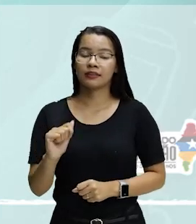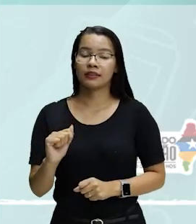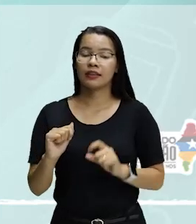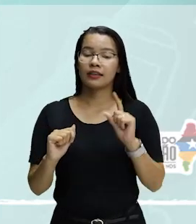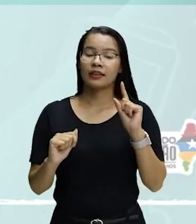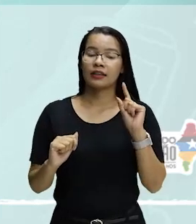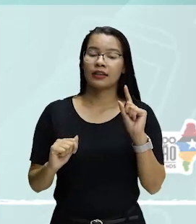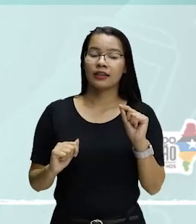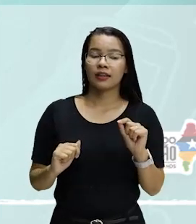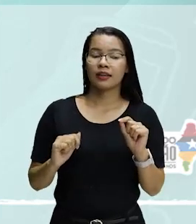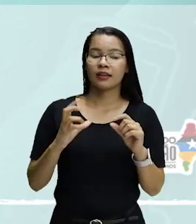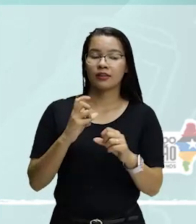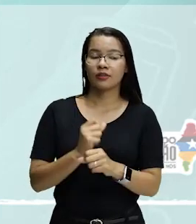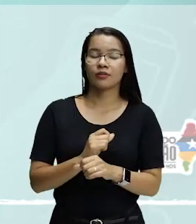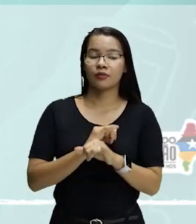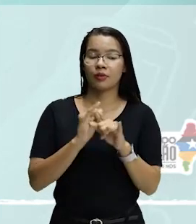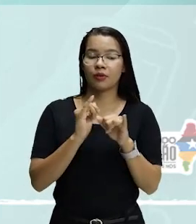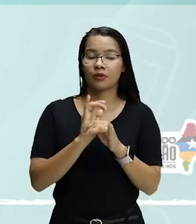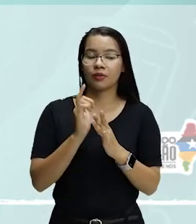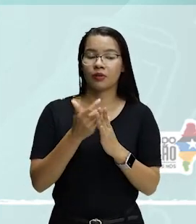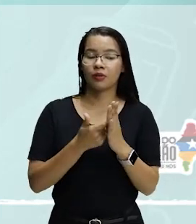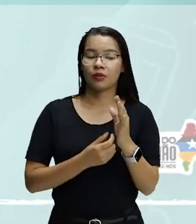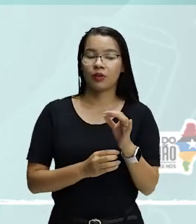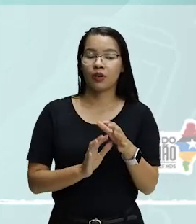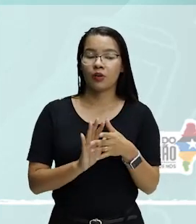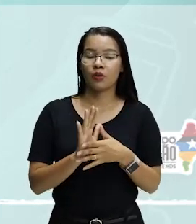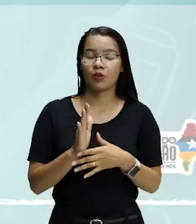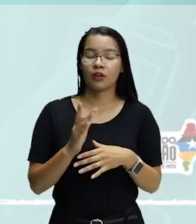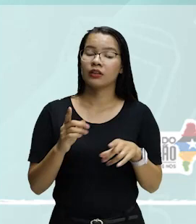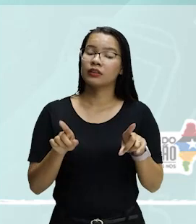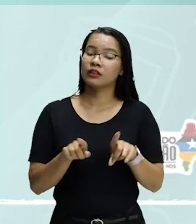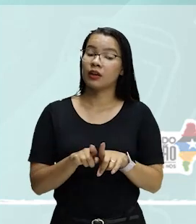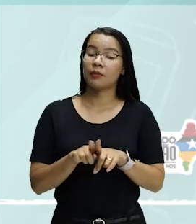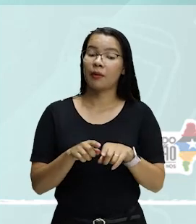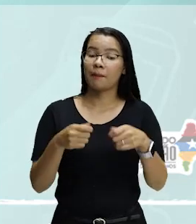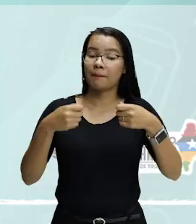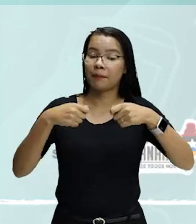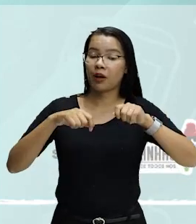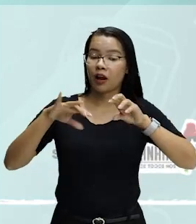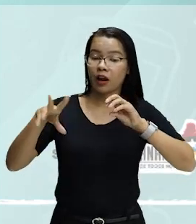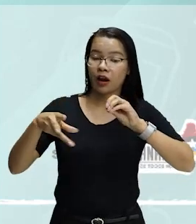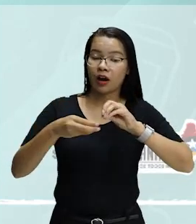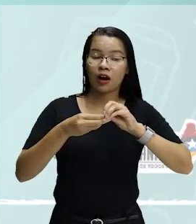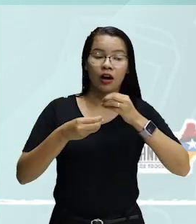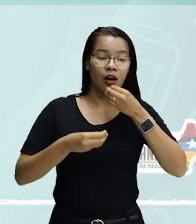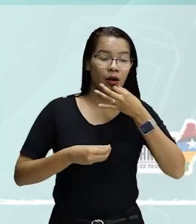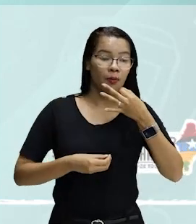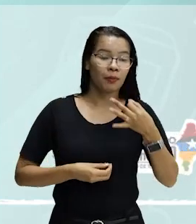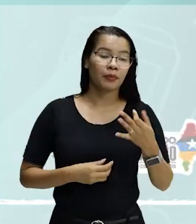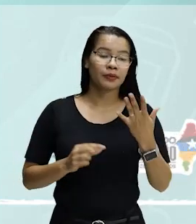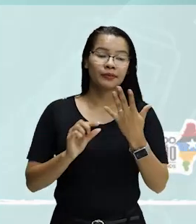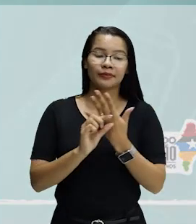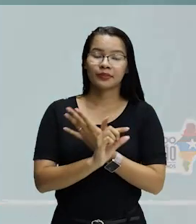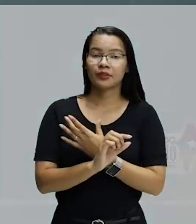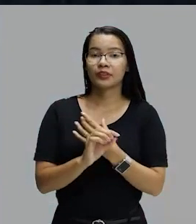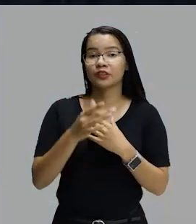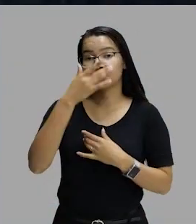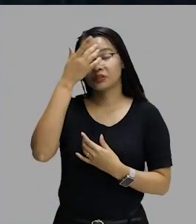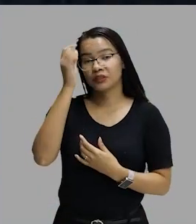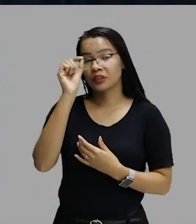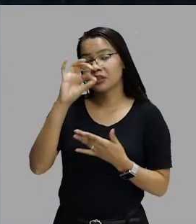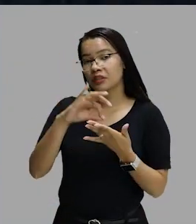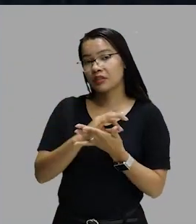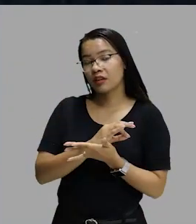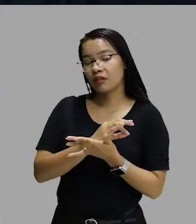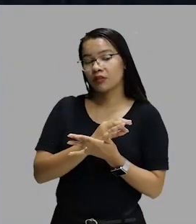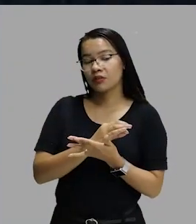as informações do texto original, aos quais são acrescentadas opiniões do autor e de quem escreve o resumo, tá bom? O